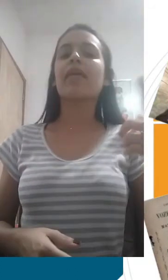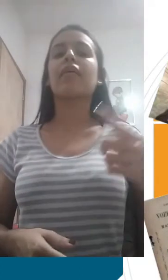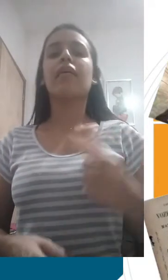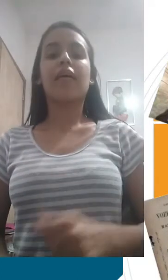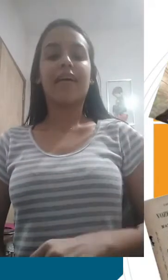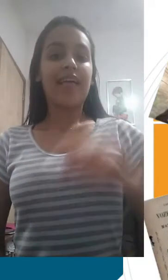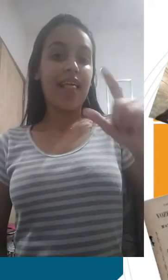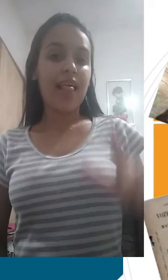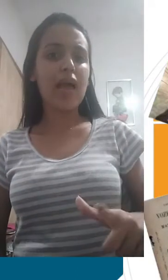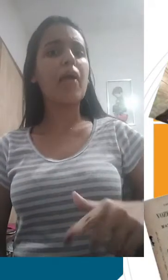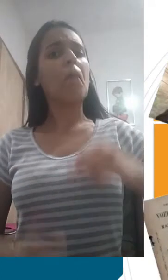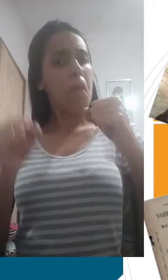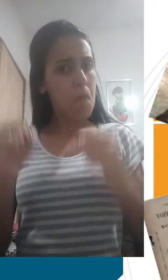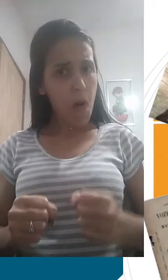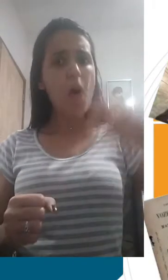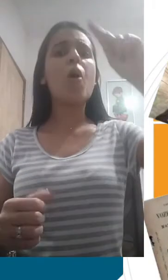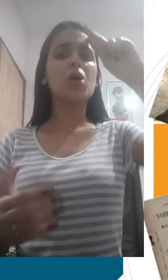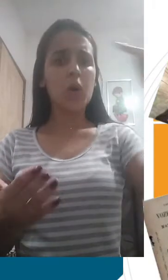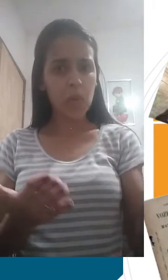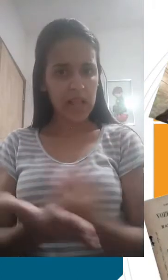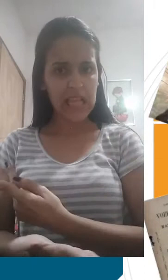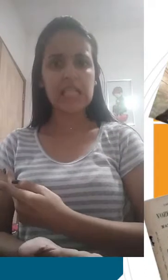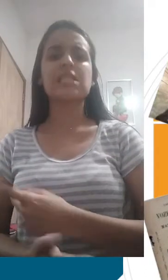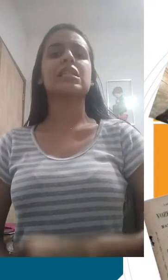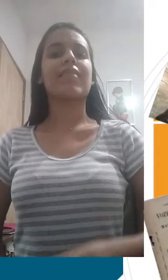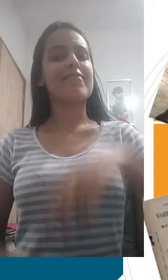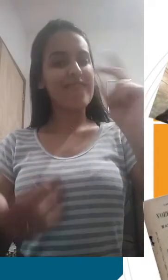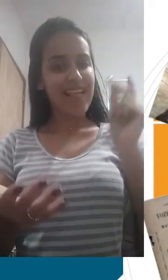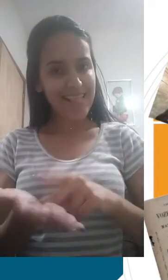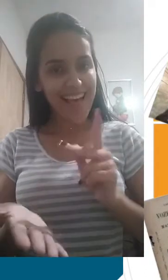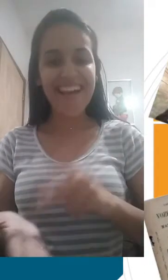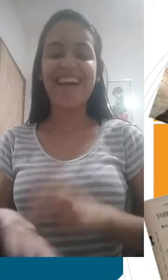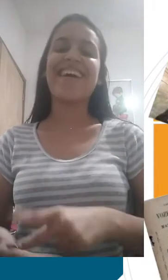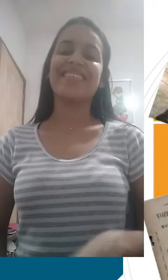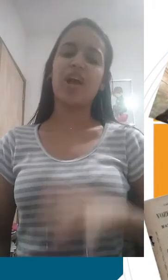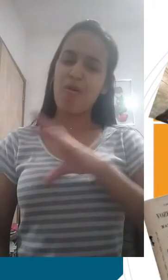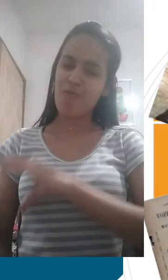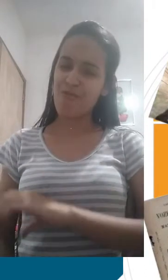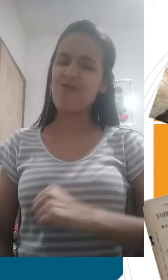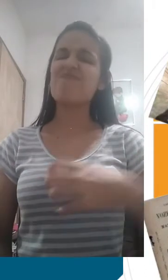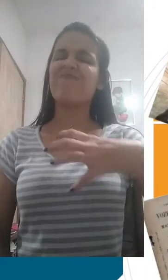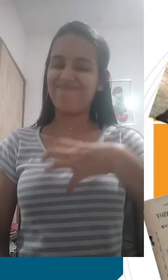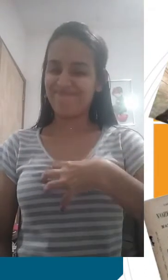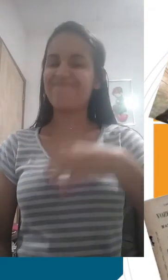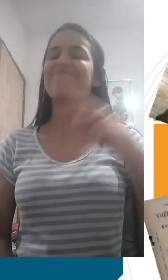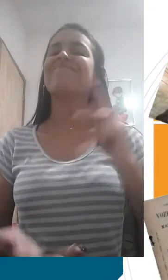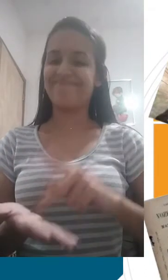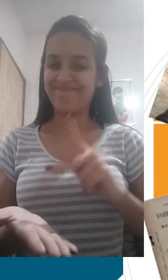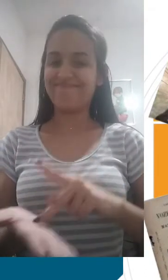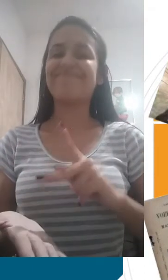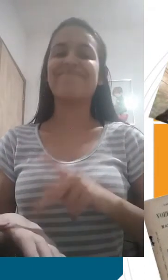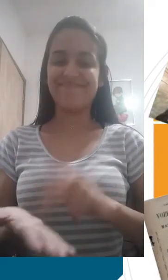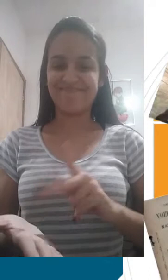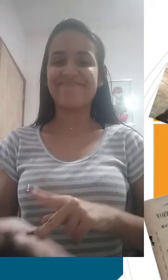nessa geração, que passa a representar o amor enquanto sentimento real,